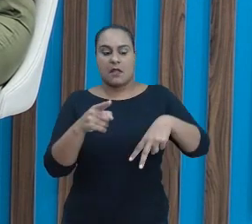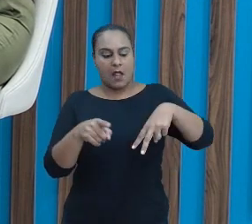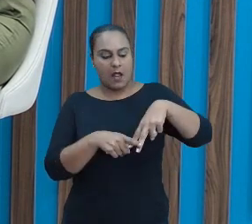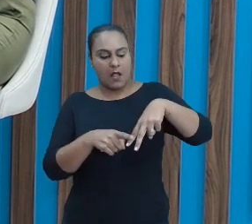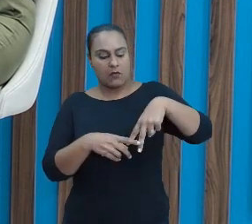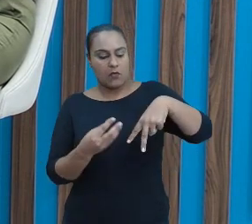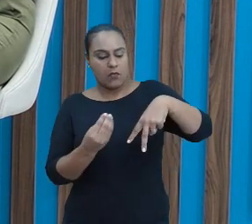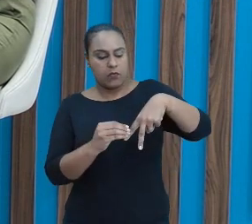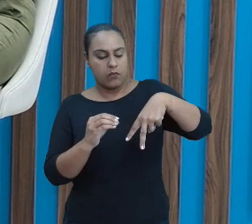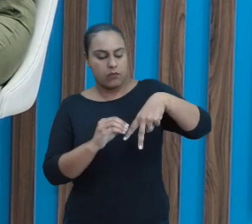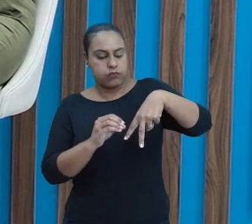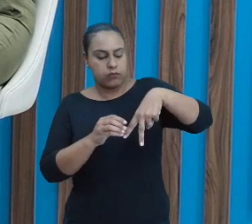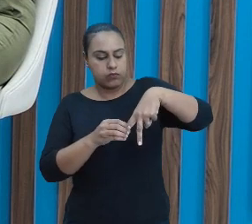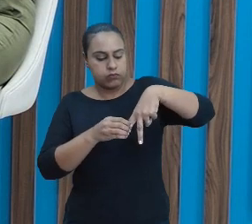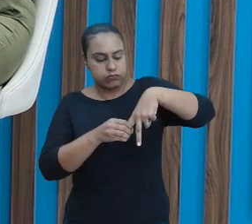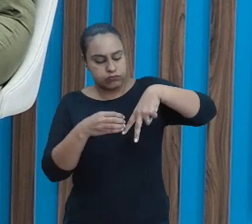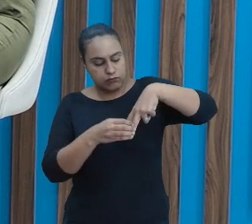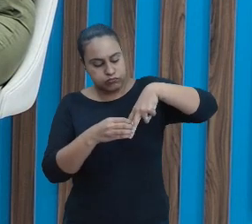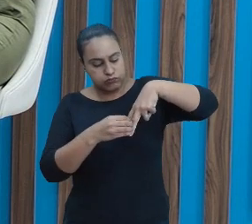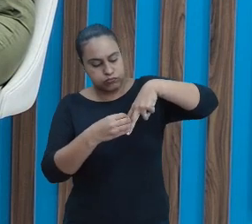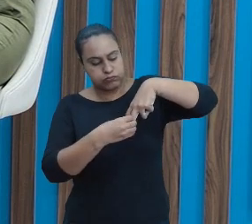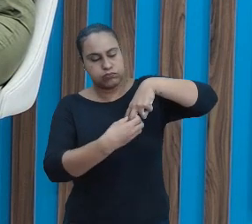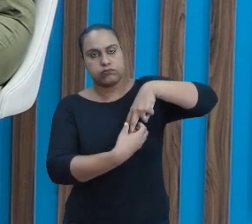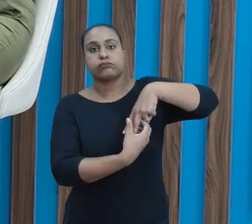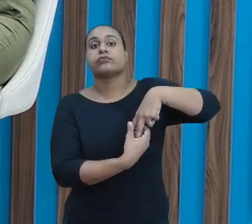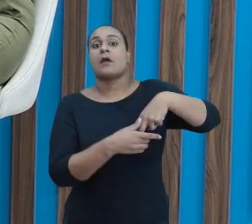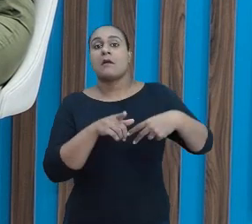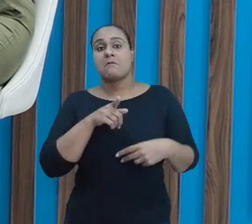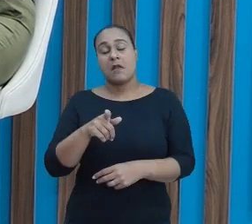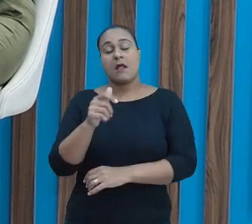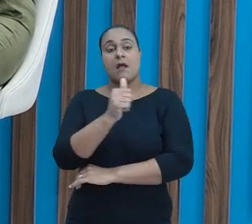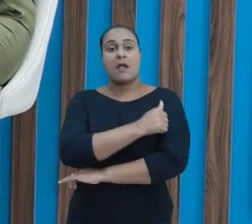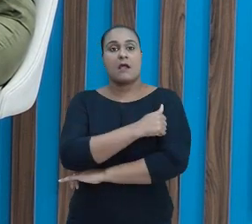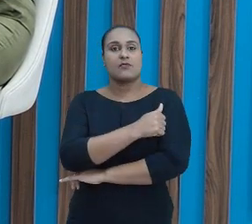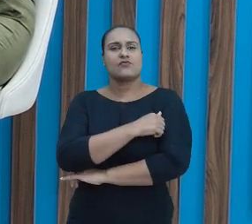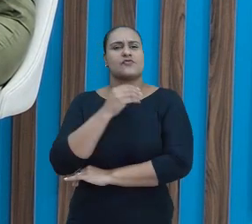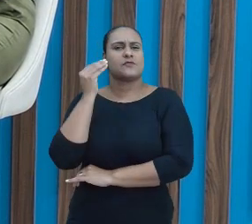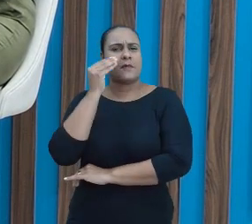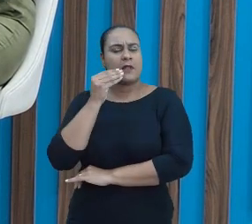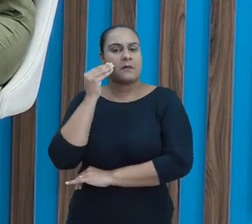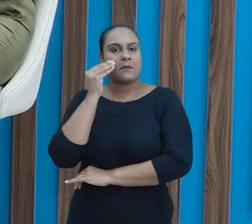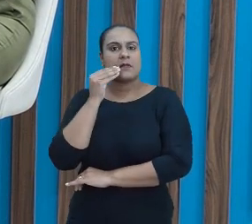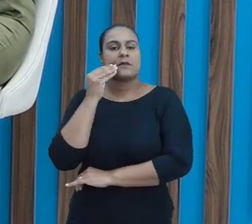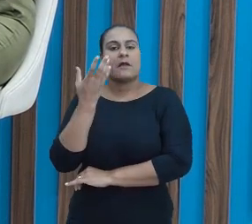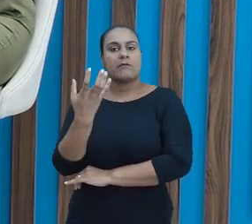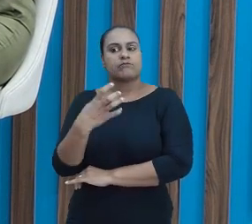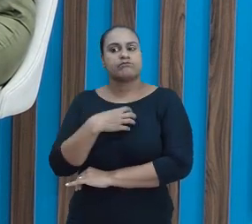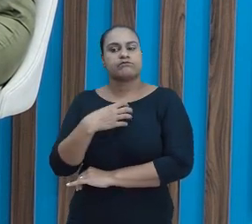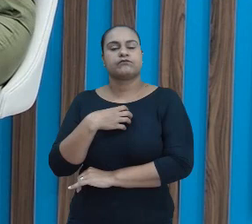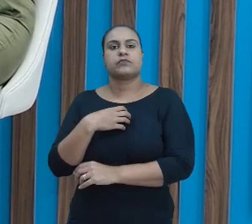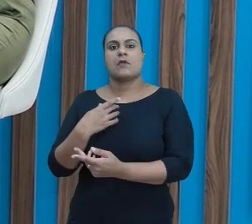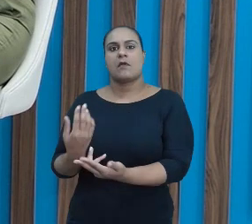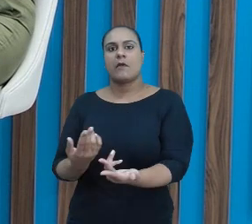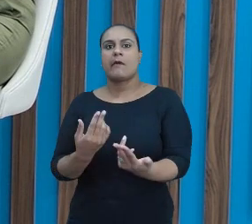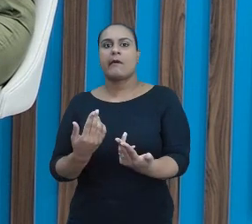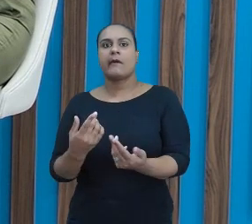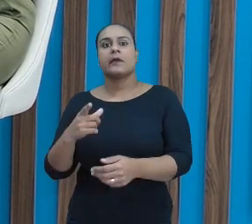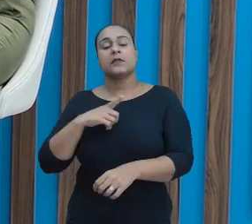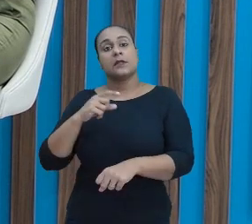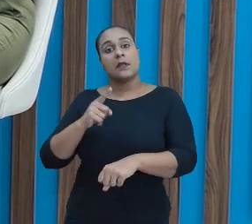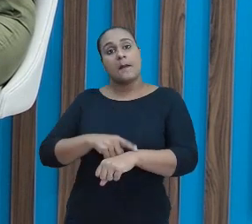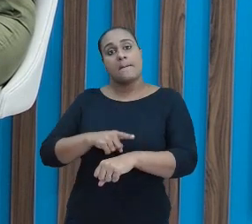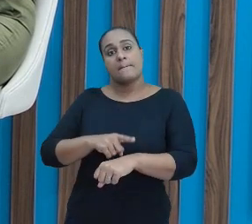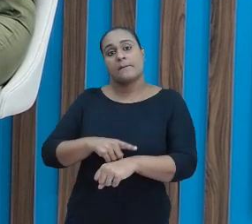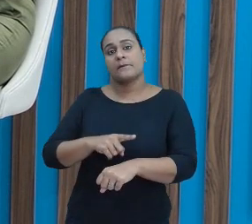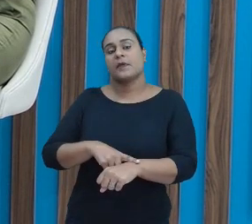que aquela criança pudesse um pouco experimentar aquela sensação que as outras crianças também estavam tendo. Ora tinha momentos que a gente respeitava o